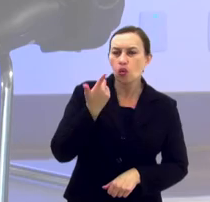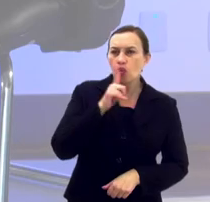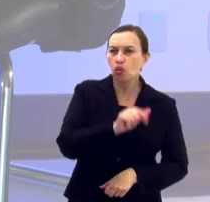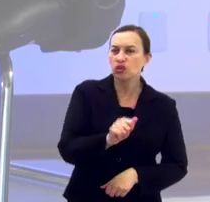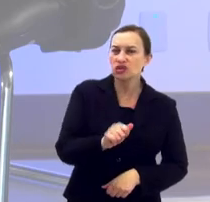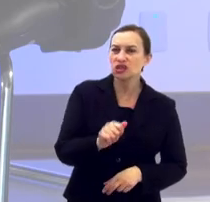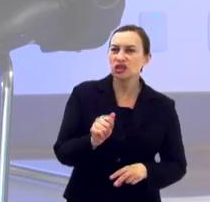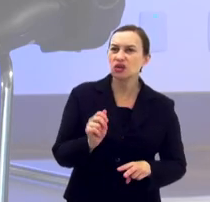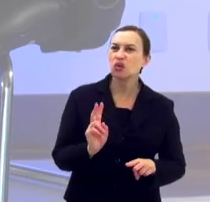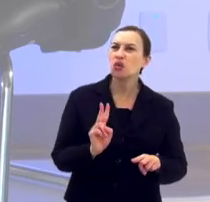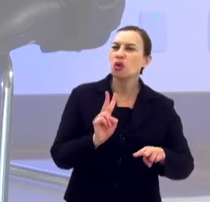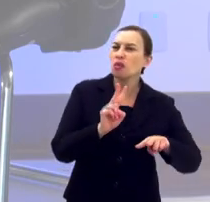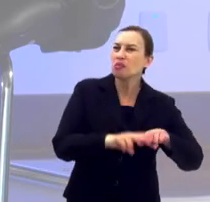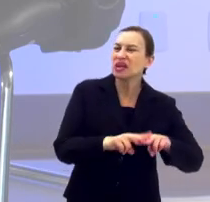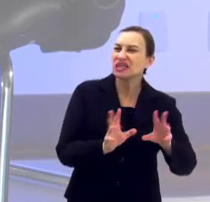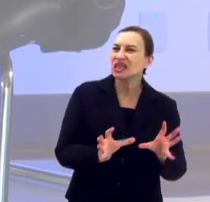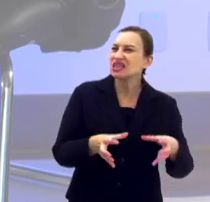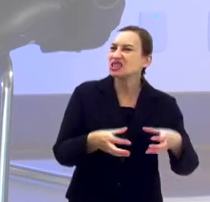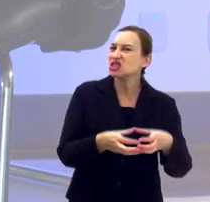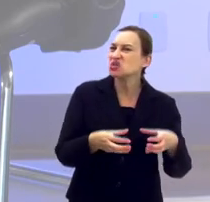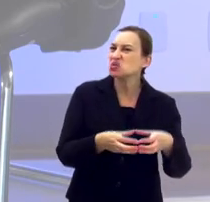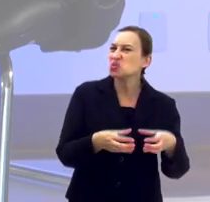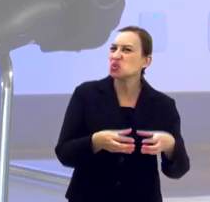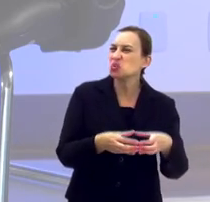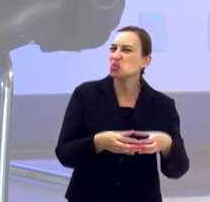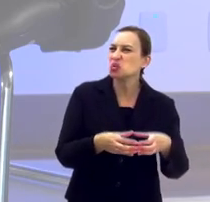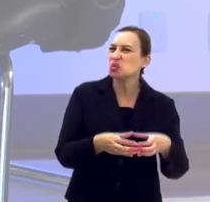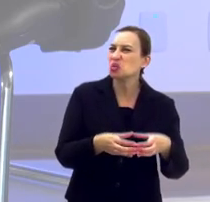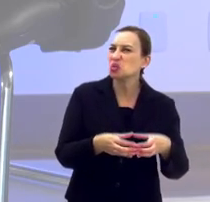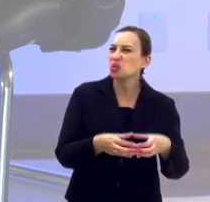conseguiram prender esse grupo